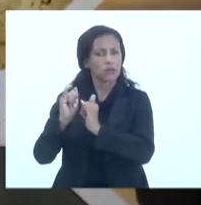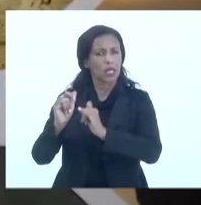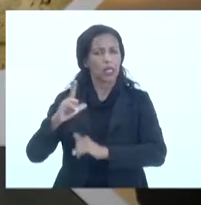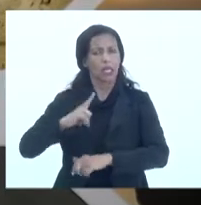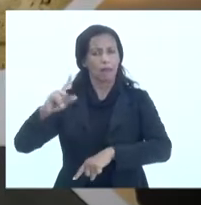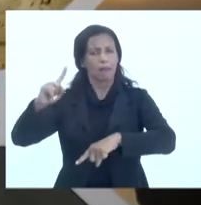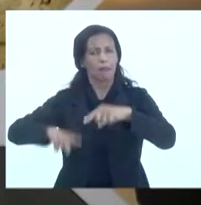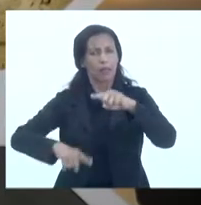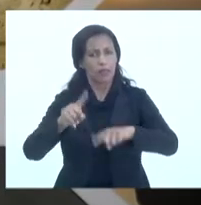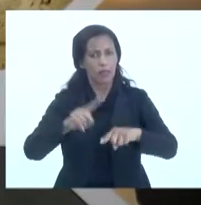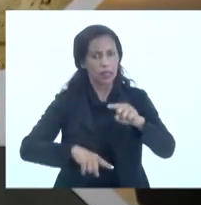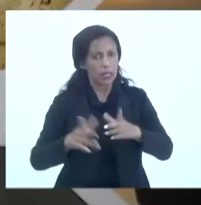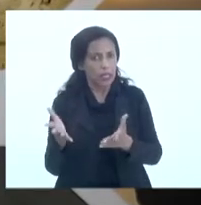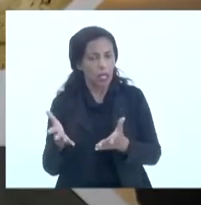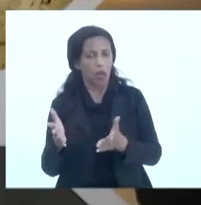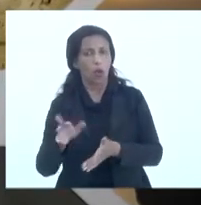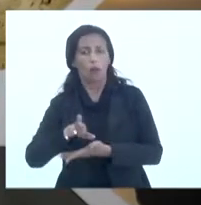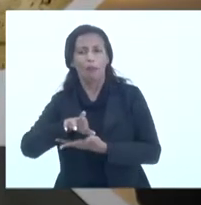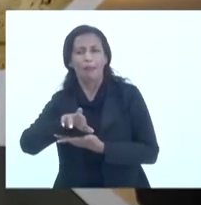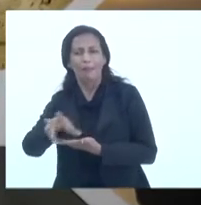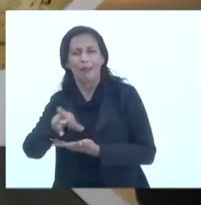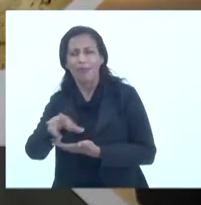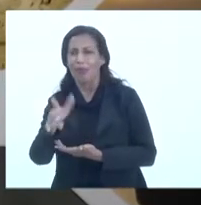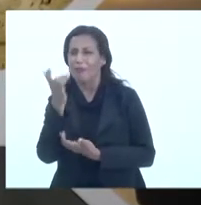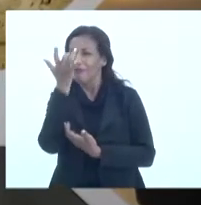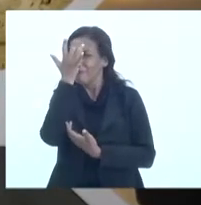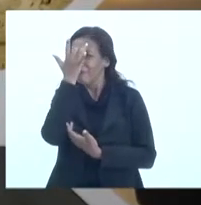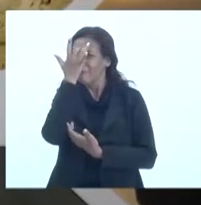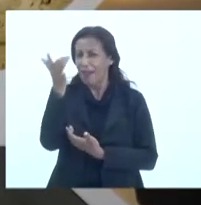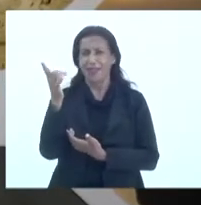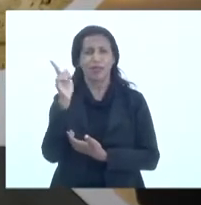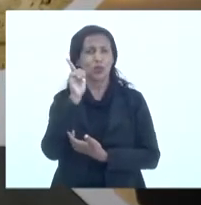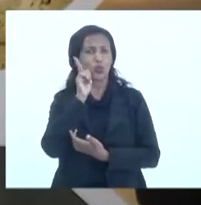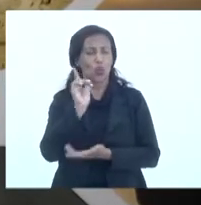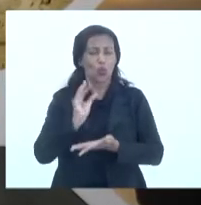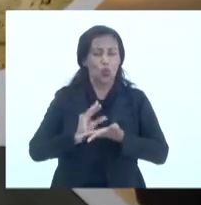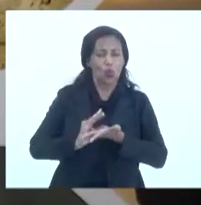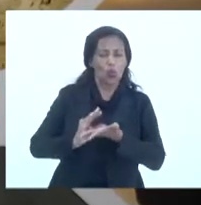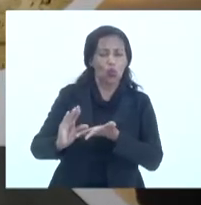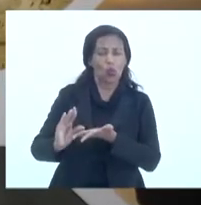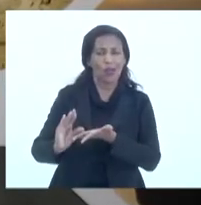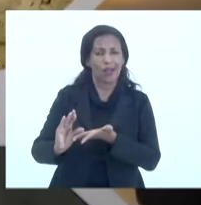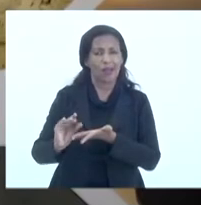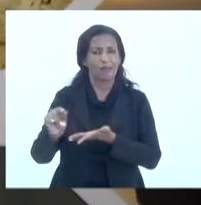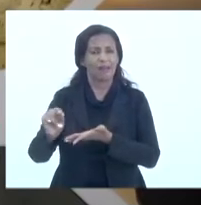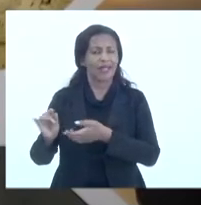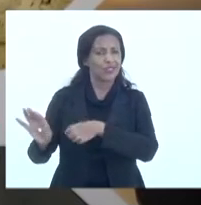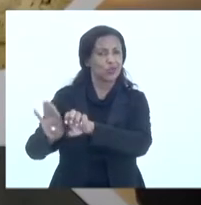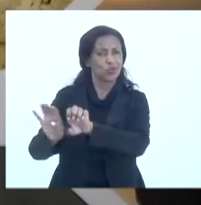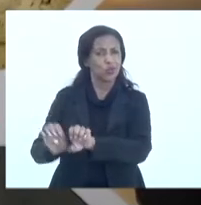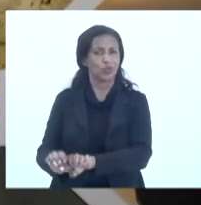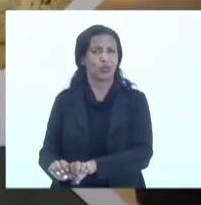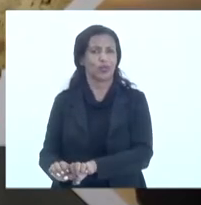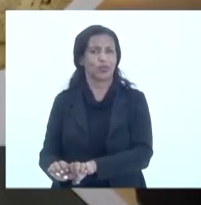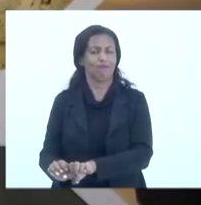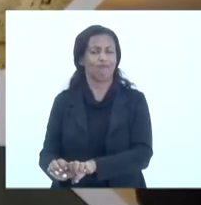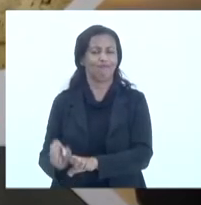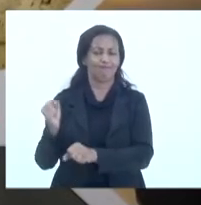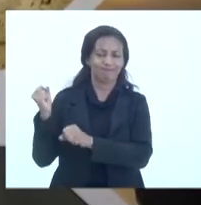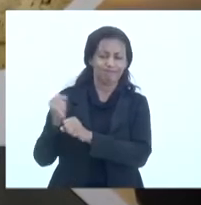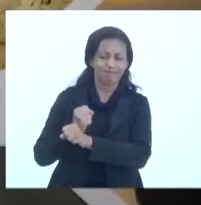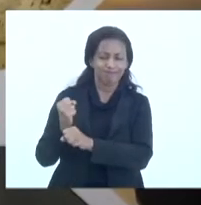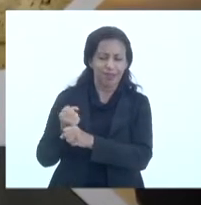equipamentos, mas não é tão fácil a gente conseguir recursos para estruturação, para